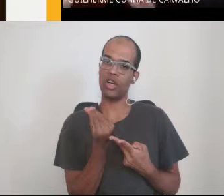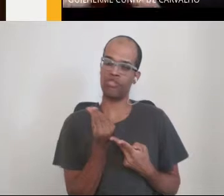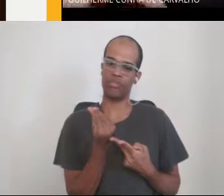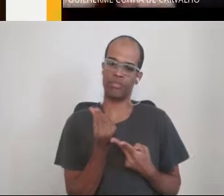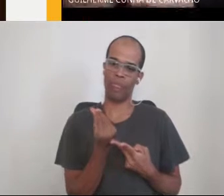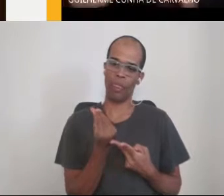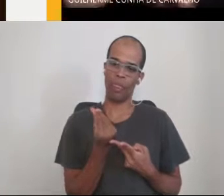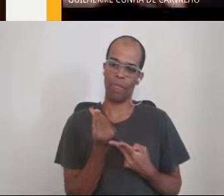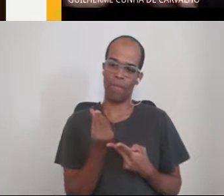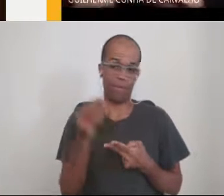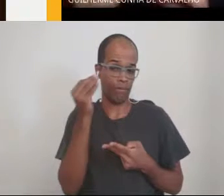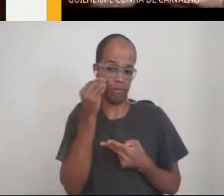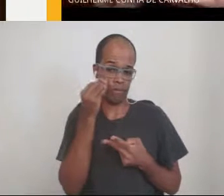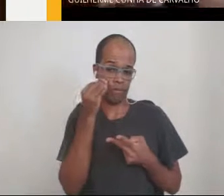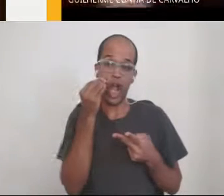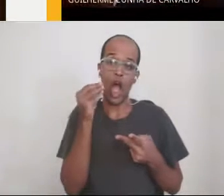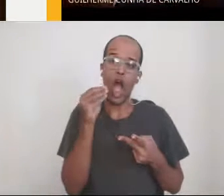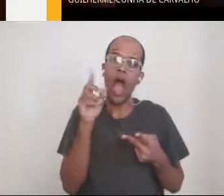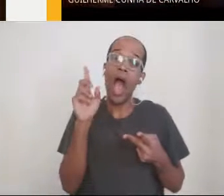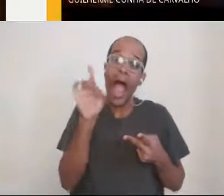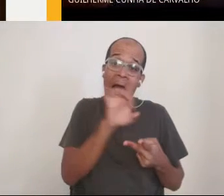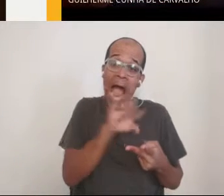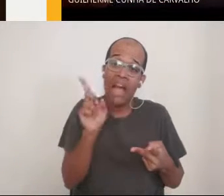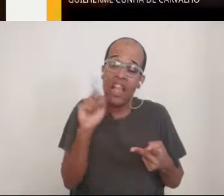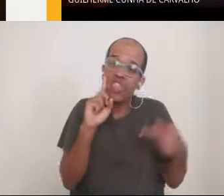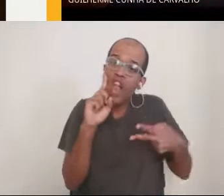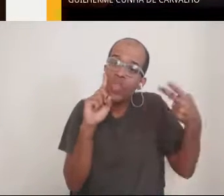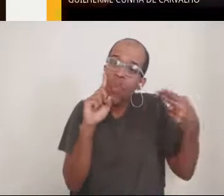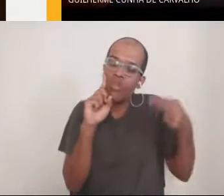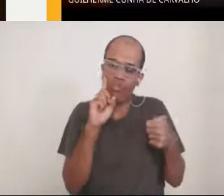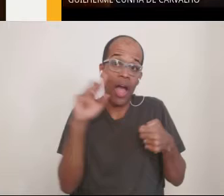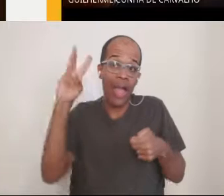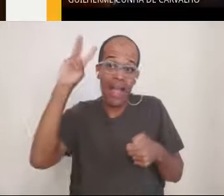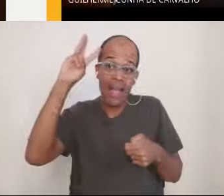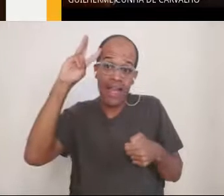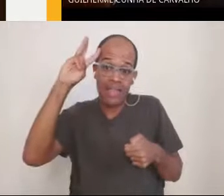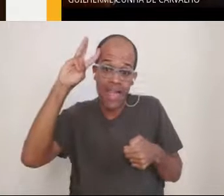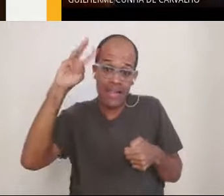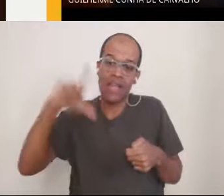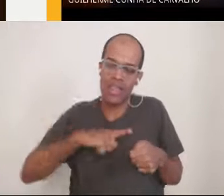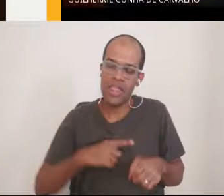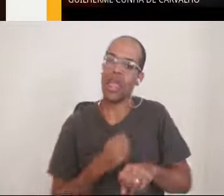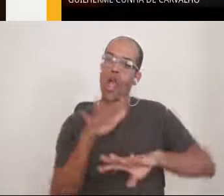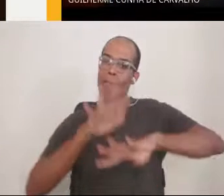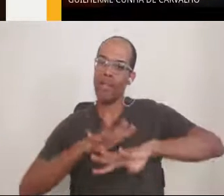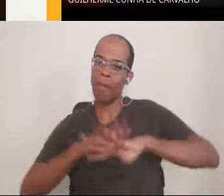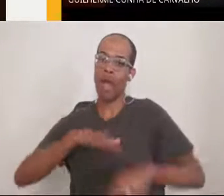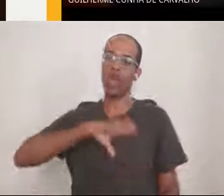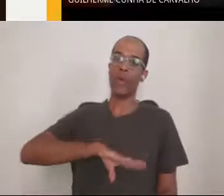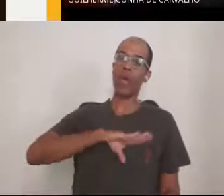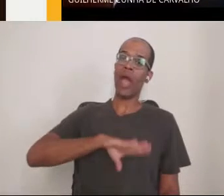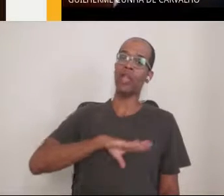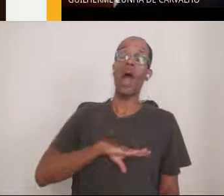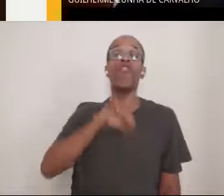Então, vamos tentar jogar 2 por dia, né? E aí, por exemplo, na terça, tem aula no Meet, tanto de matemática quanto de português. O que